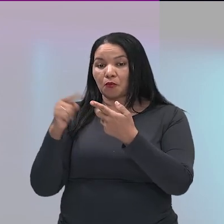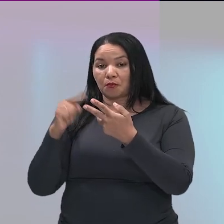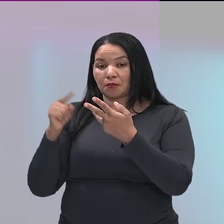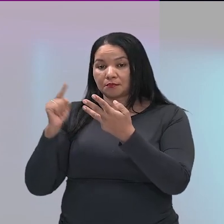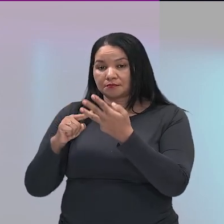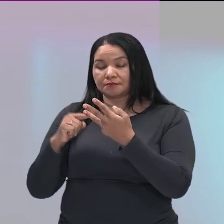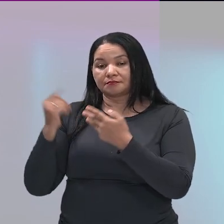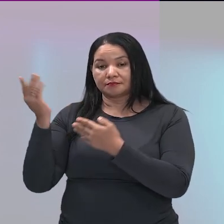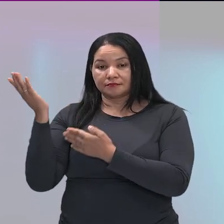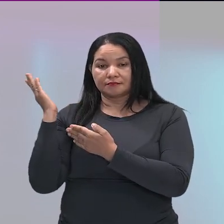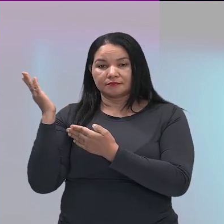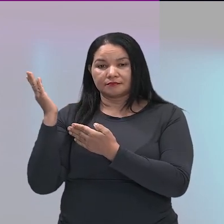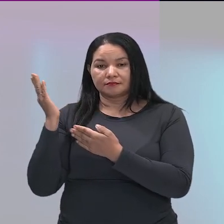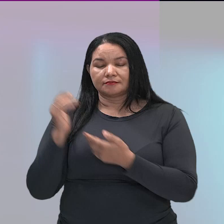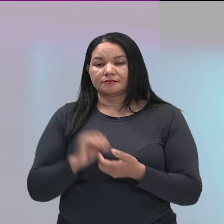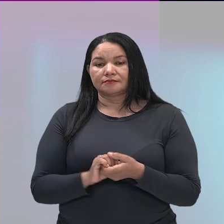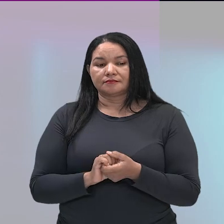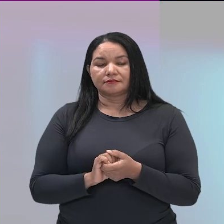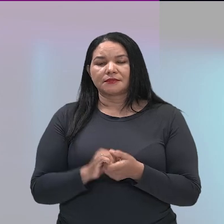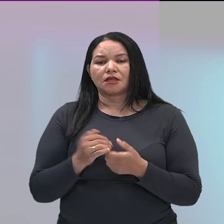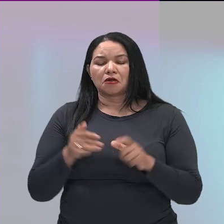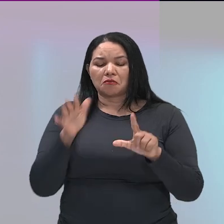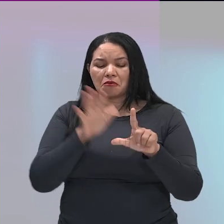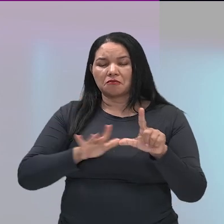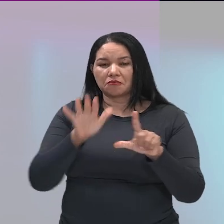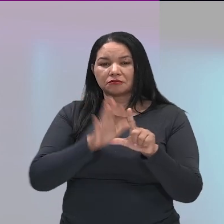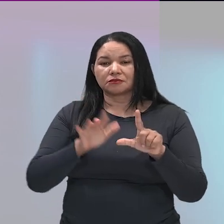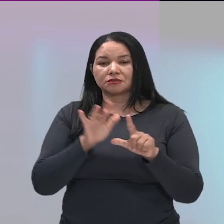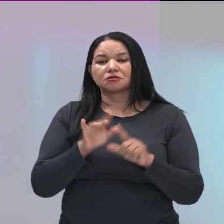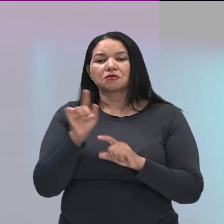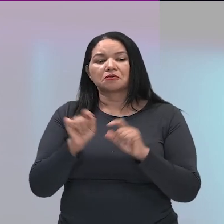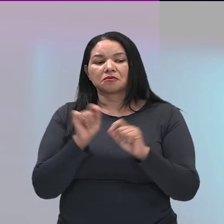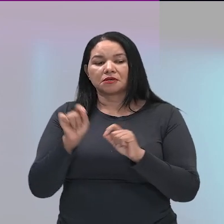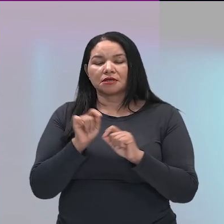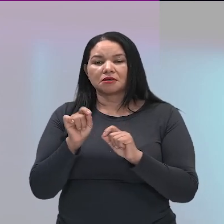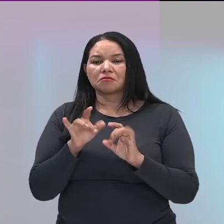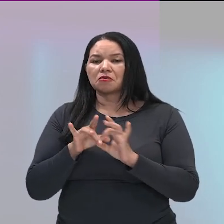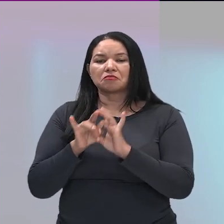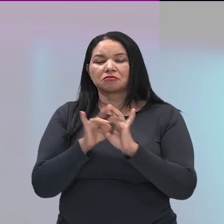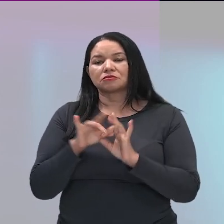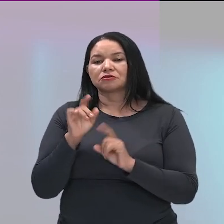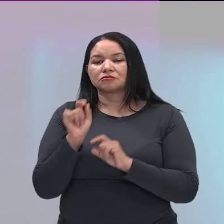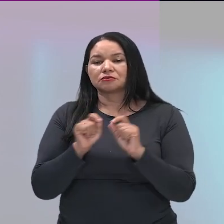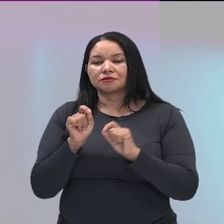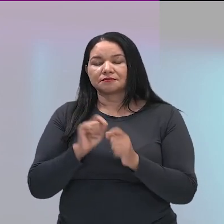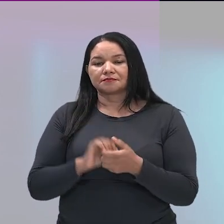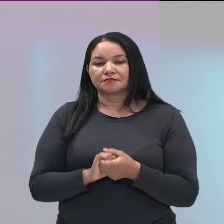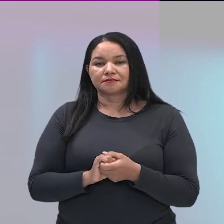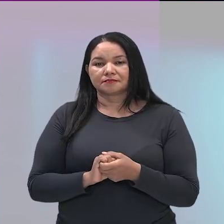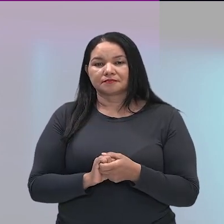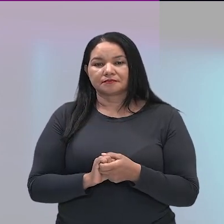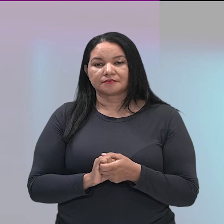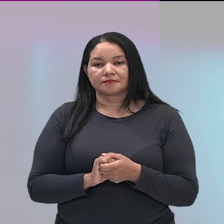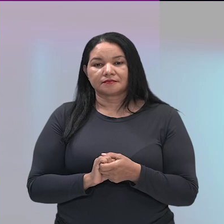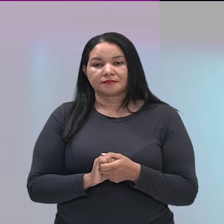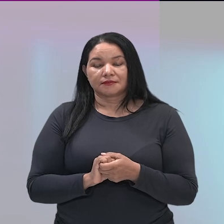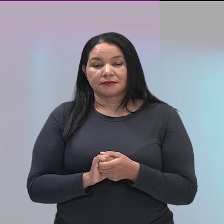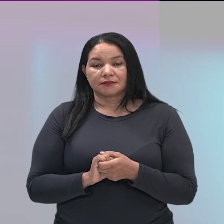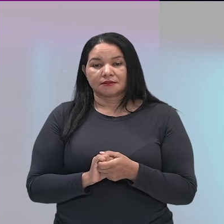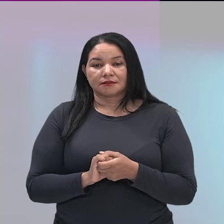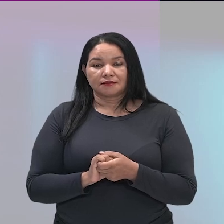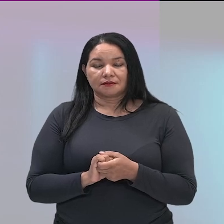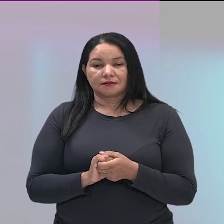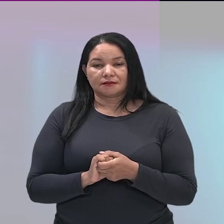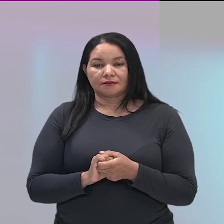o que é uma plataforma colaborativa? Vamos ver? Dentro dessas questões, nós temos o que é uma